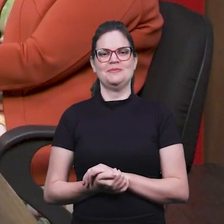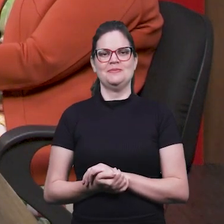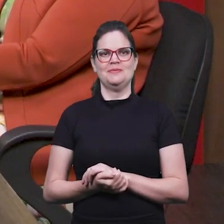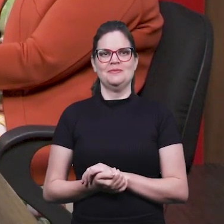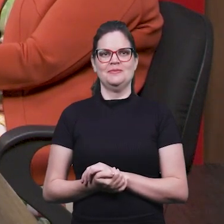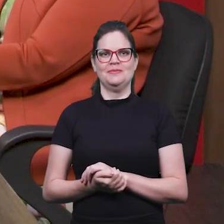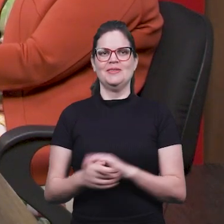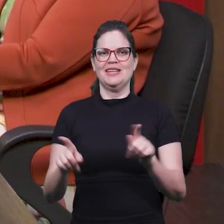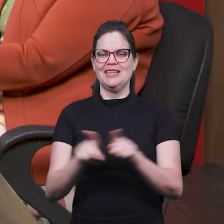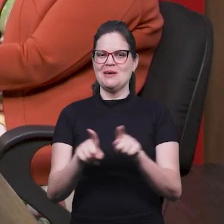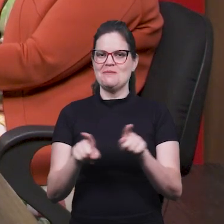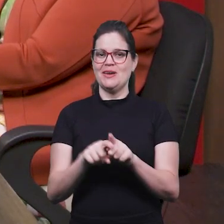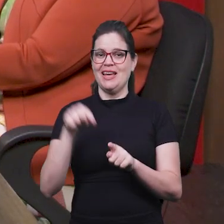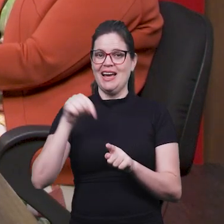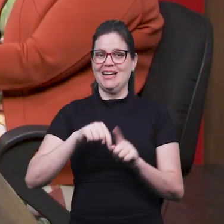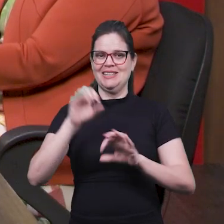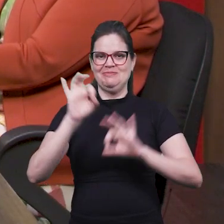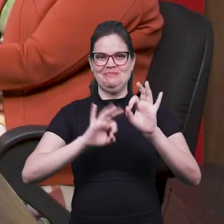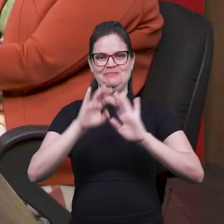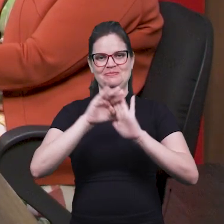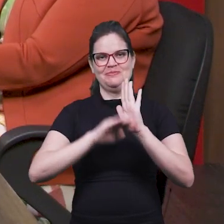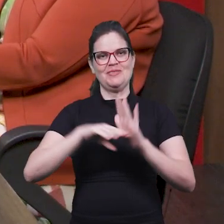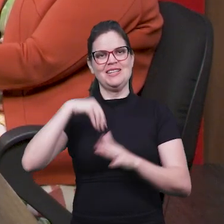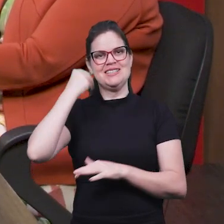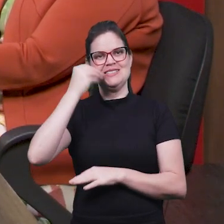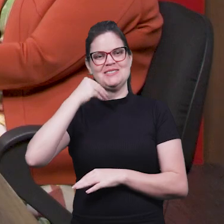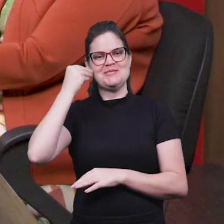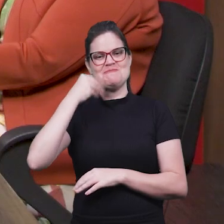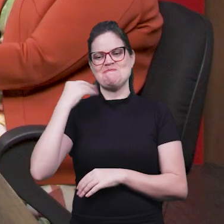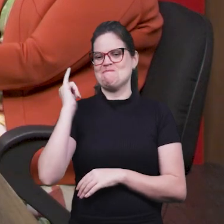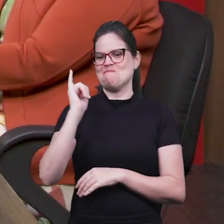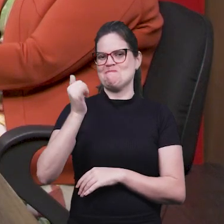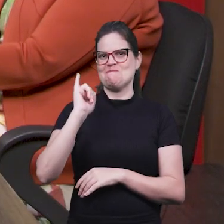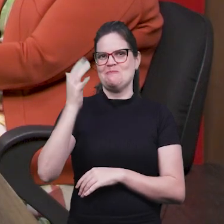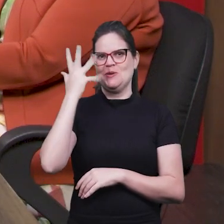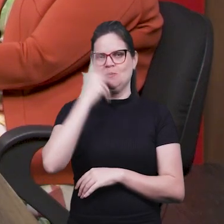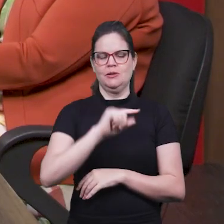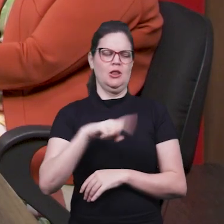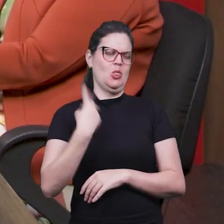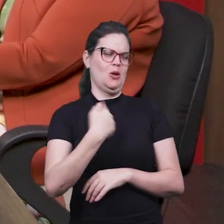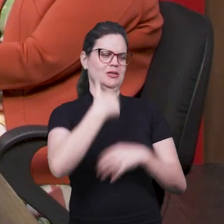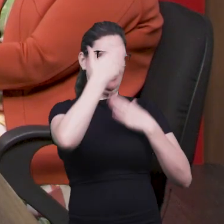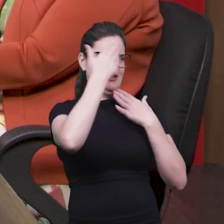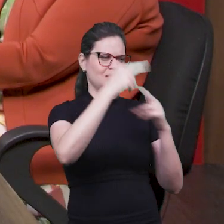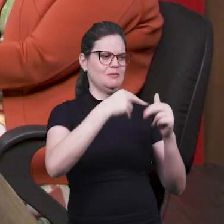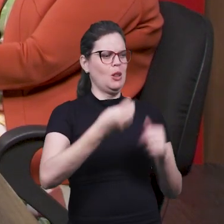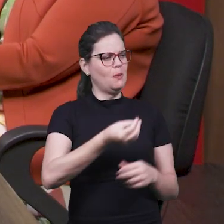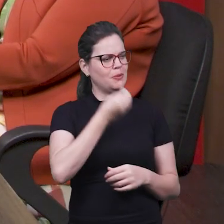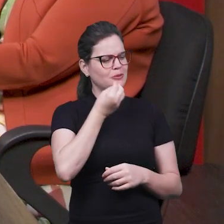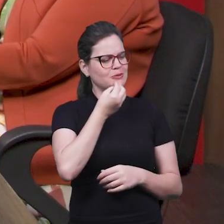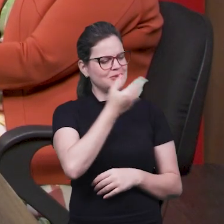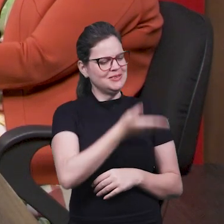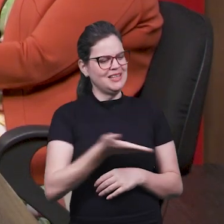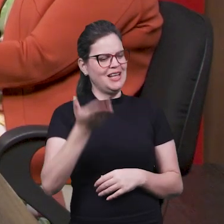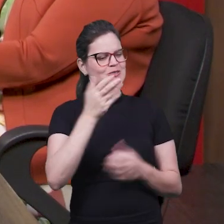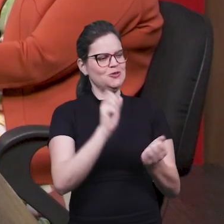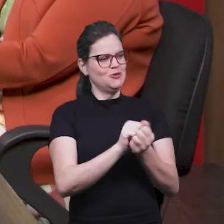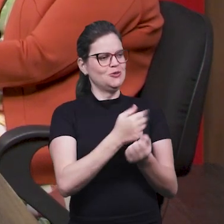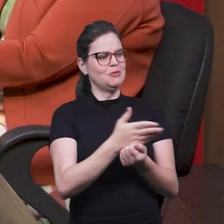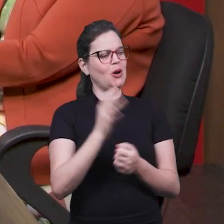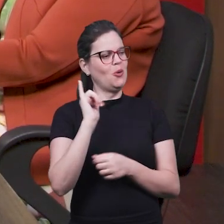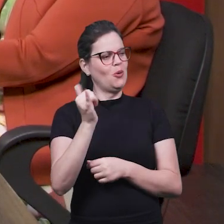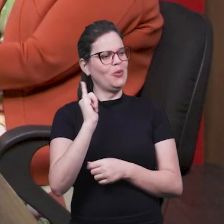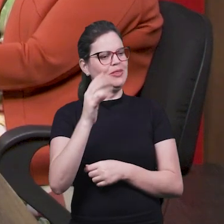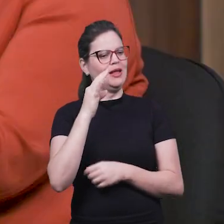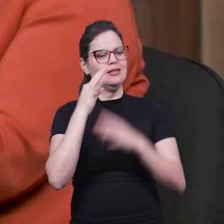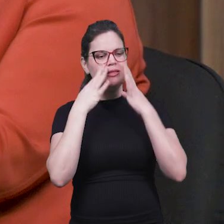o nosso programa de experiências tão belíssimas. Nós aqui agradecemos a oportunidade de estar aqui dando palavra, falar um pouco do testemunho da